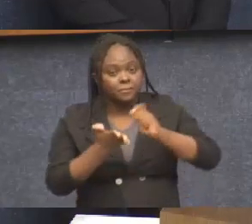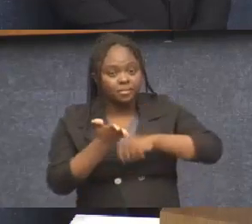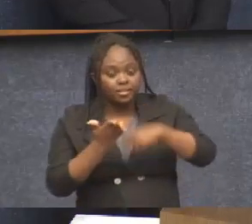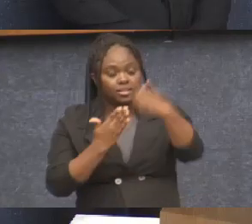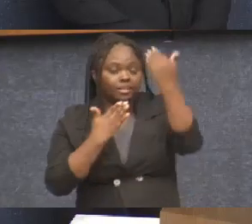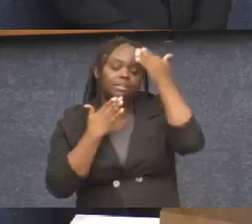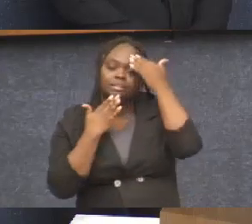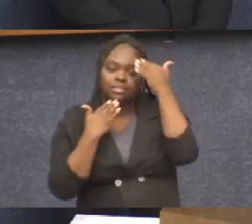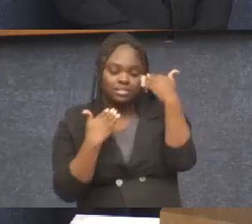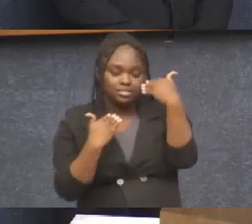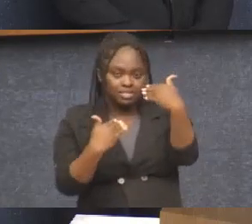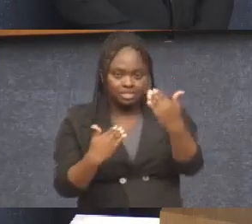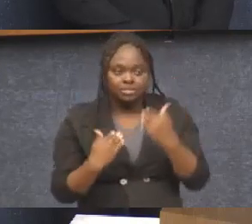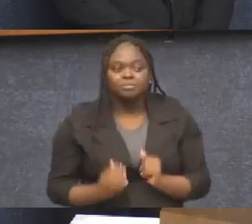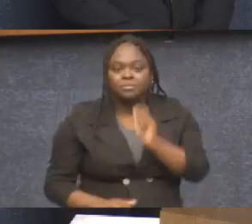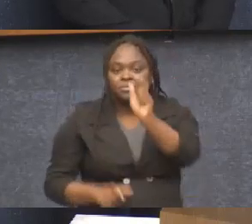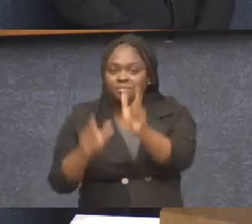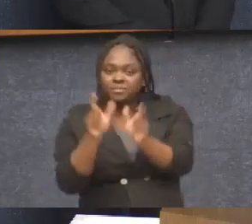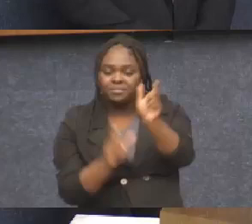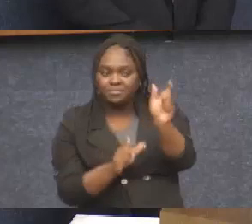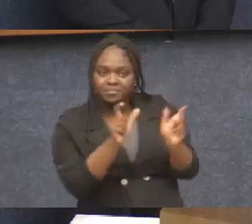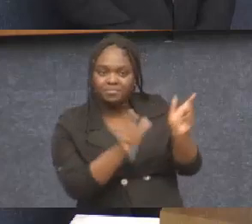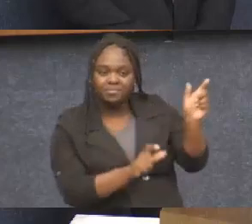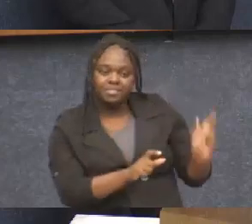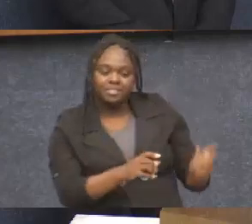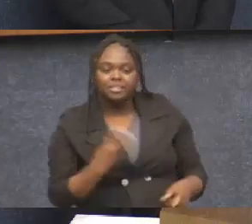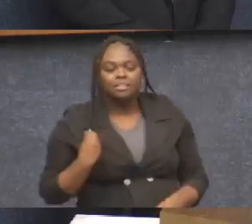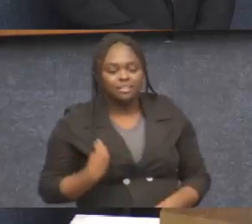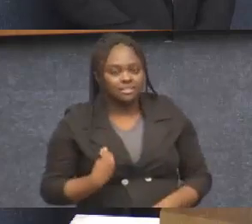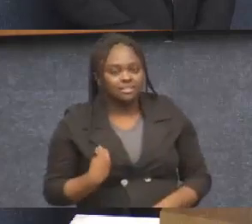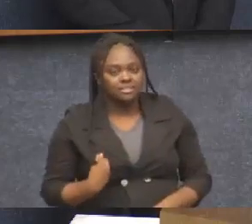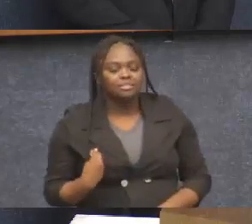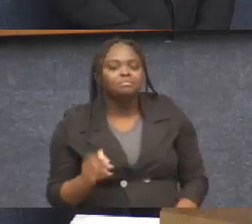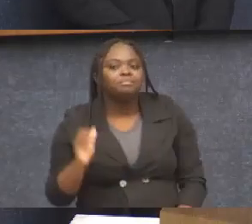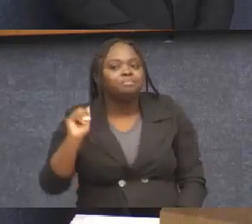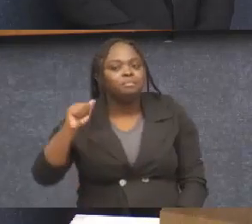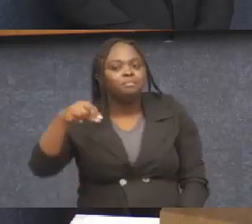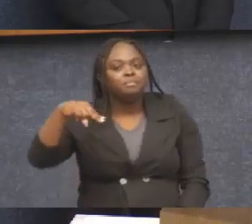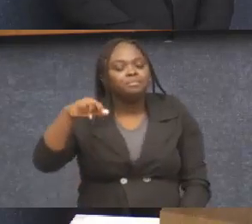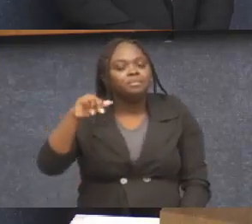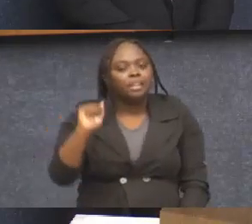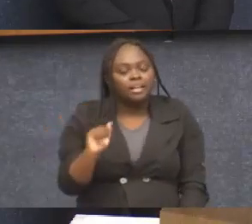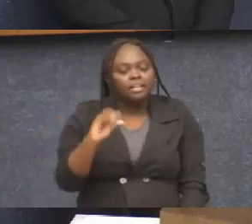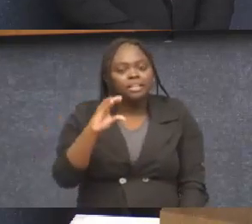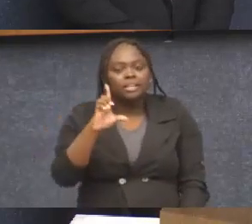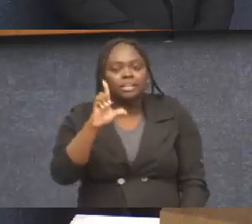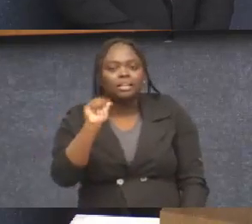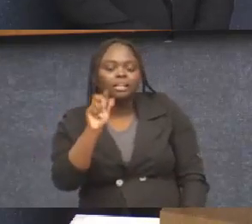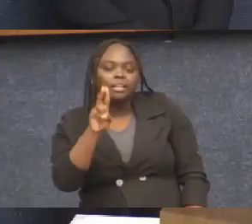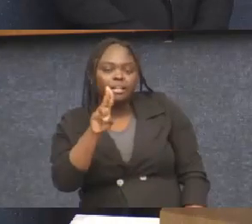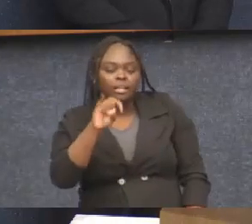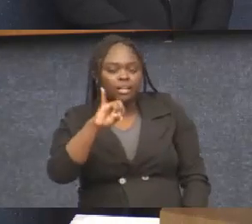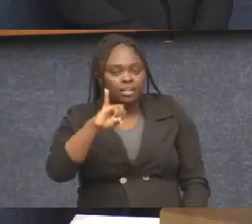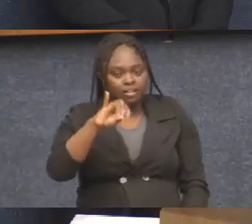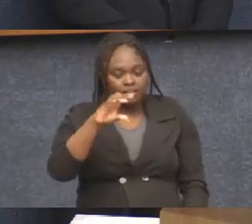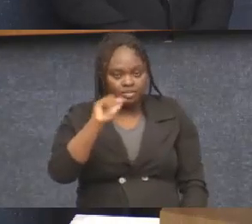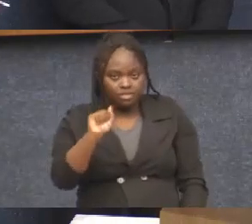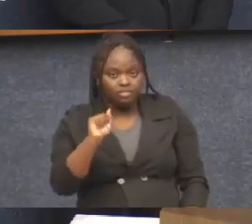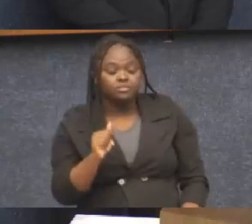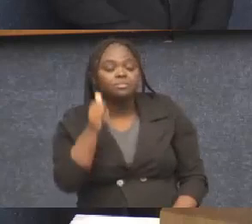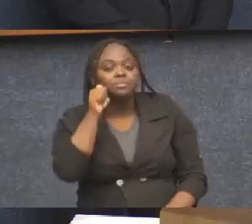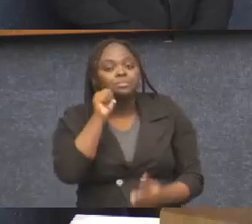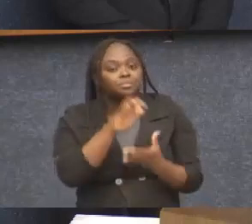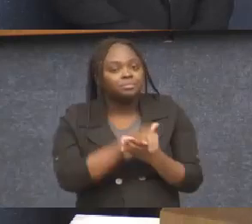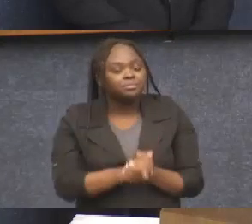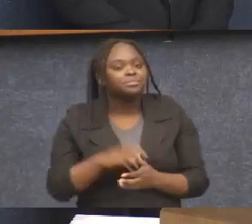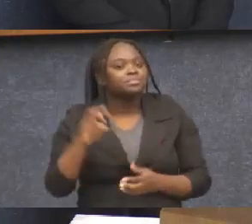Registramos e agradecemos as seguintes presenças: Ana Cláudia de Jesus Lacerda, esposa do vereador